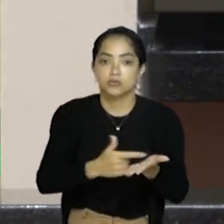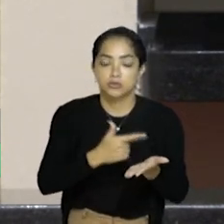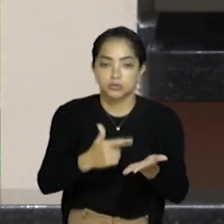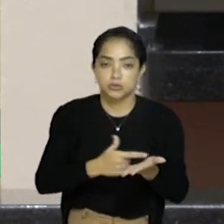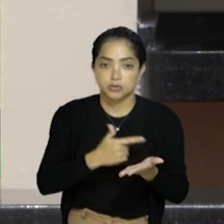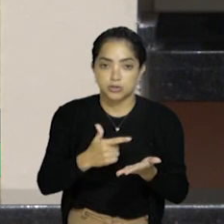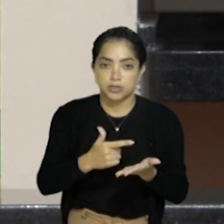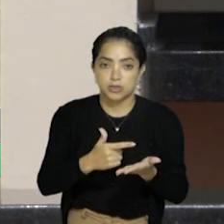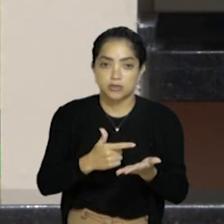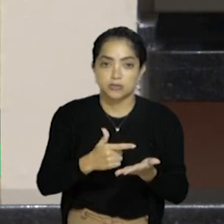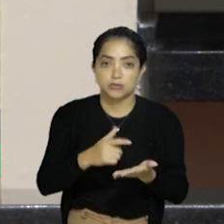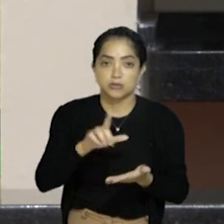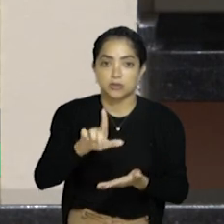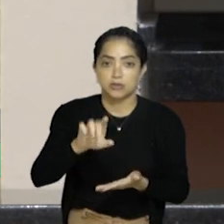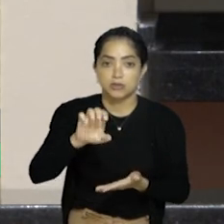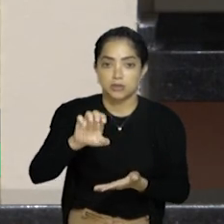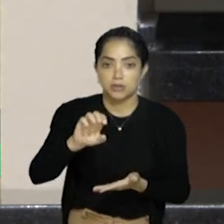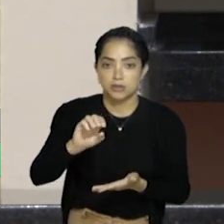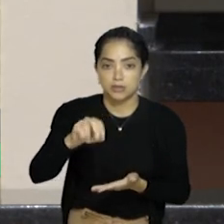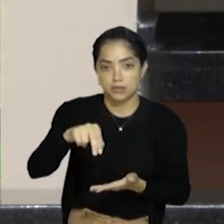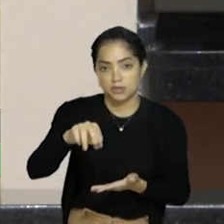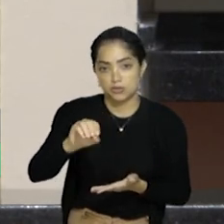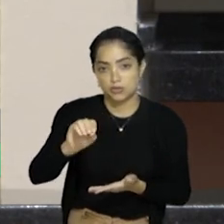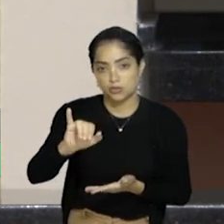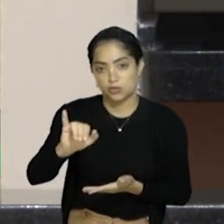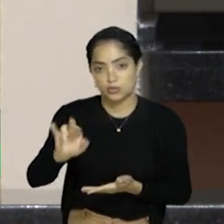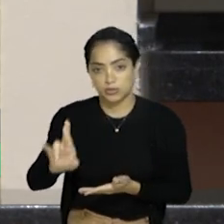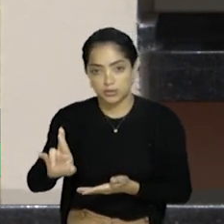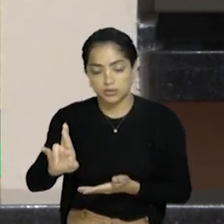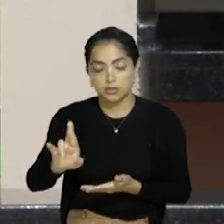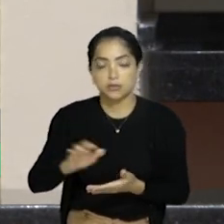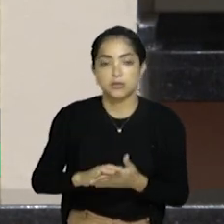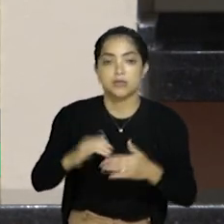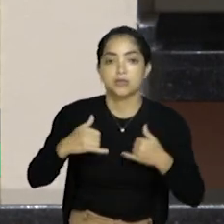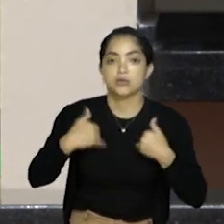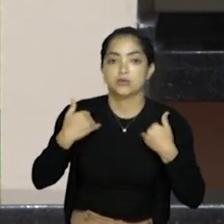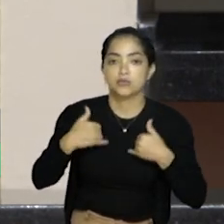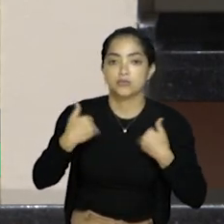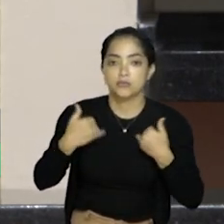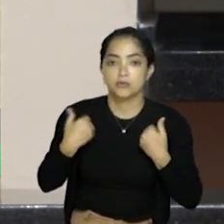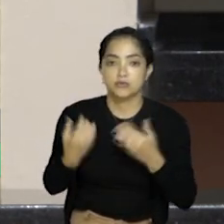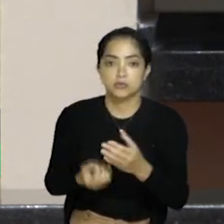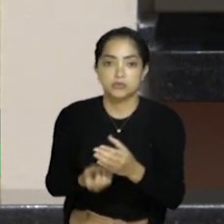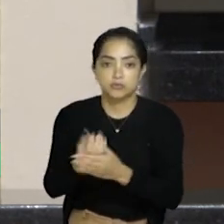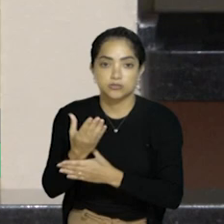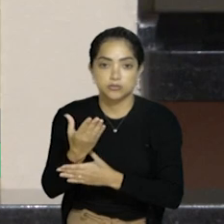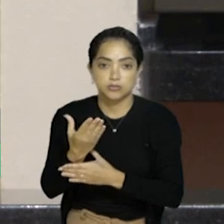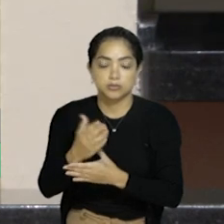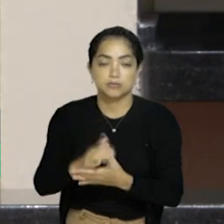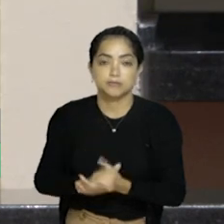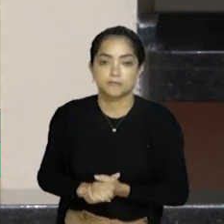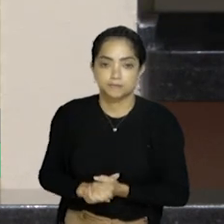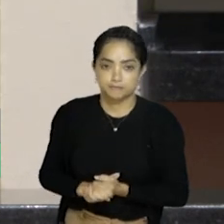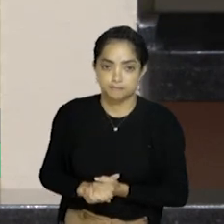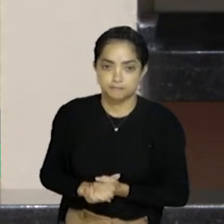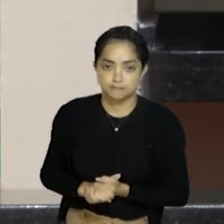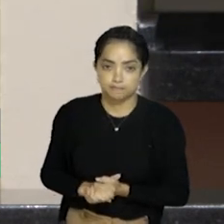Senhor da Silva pela passagem do aniversário de fundação da referida